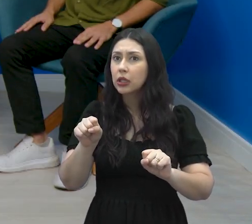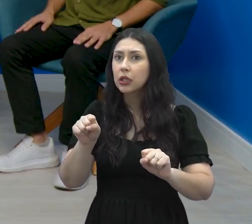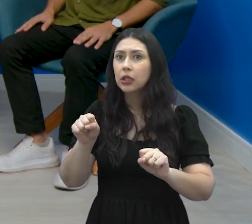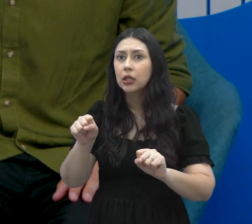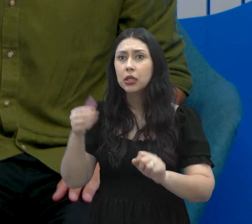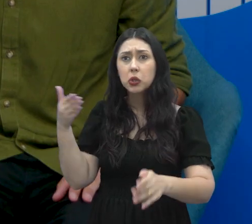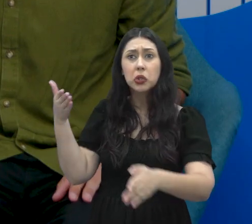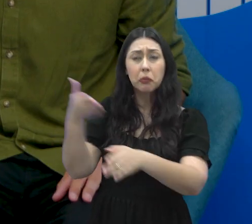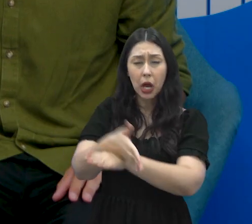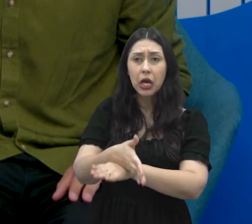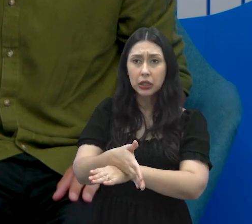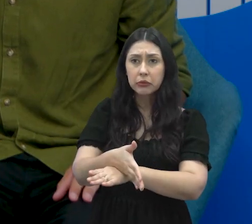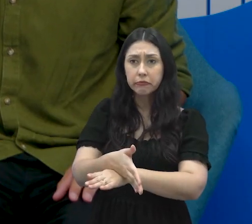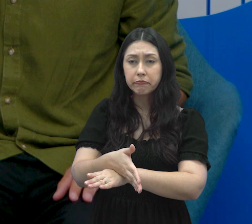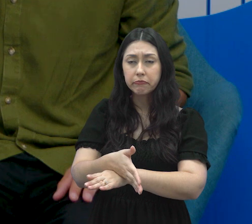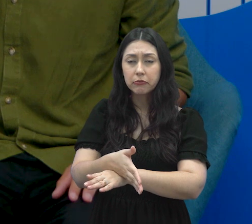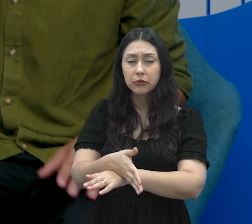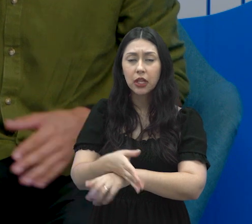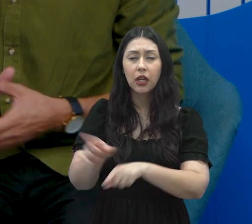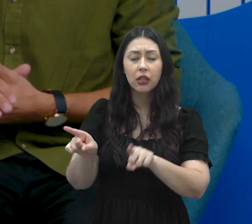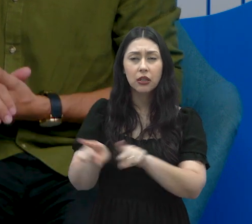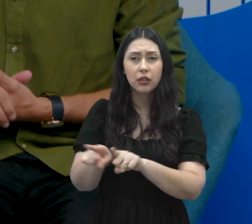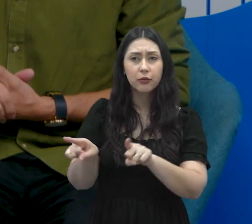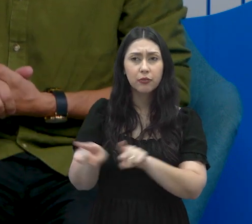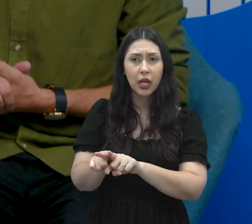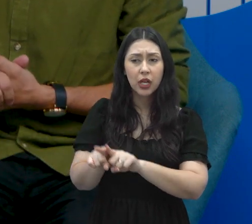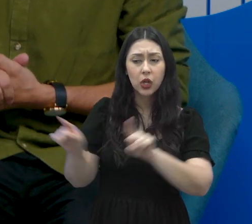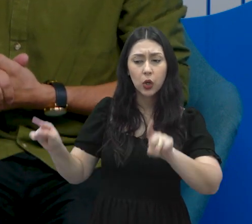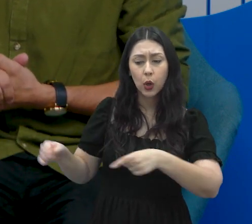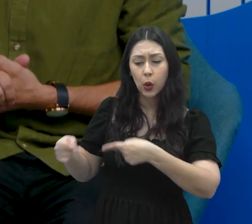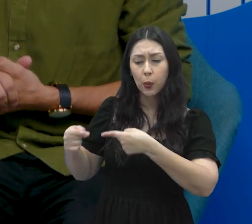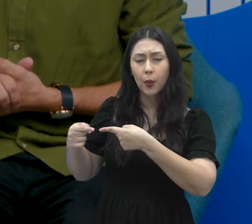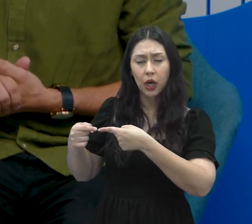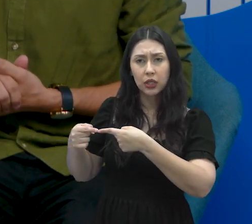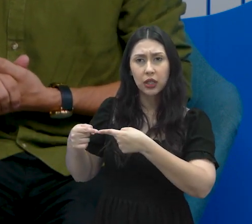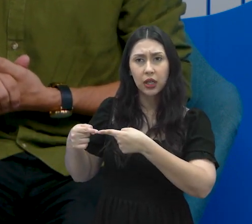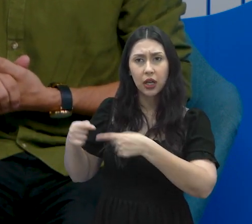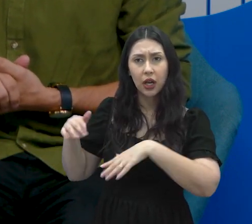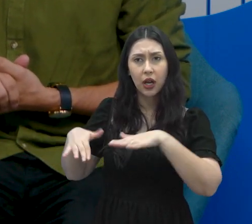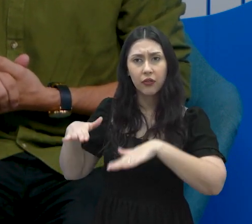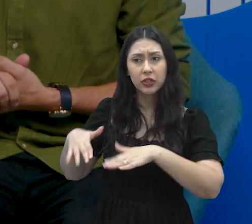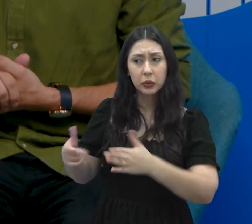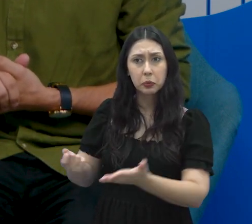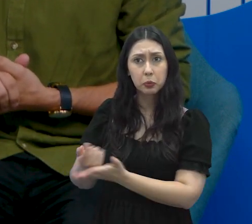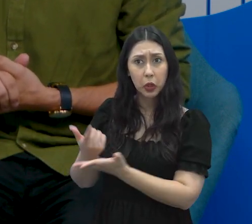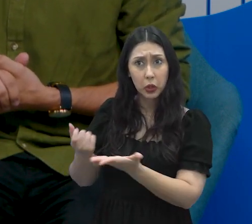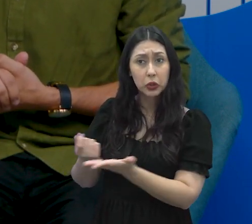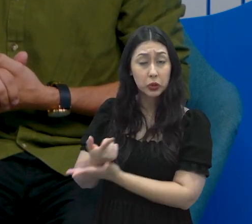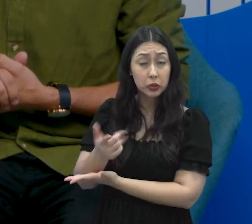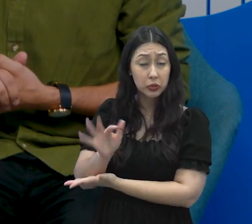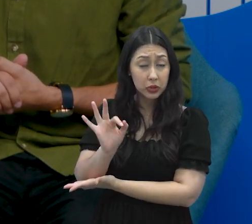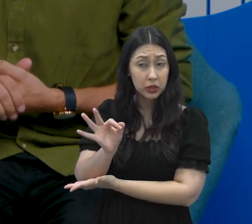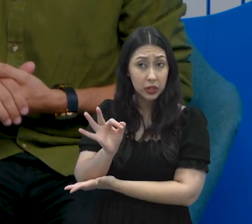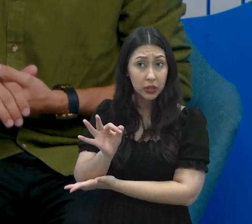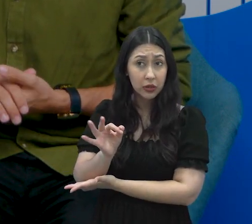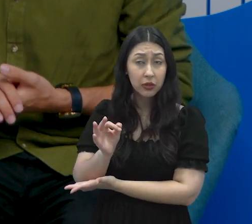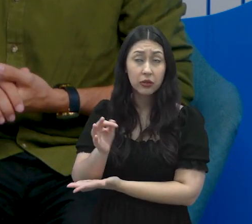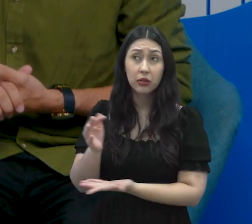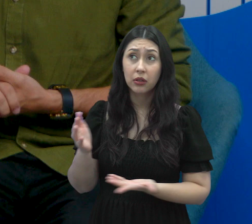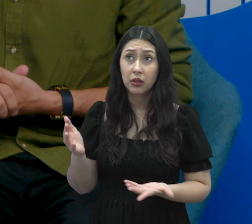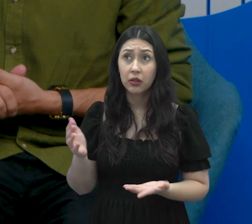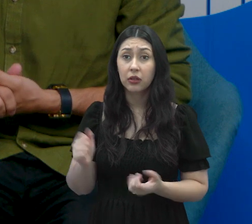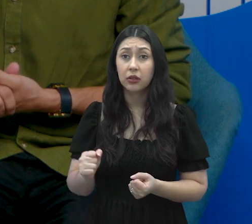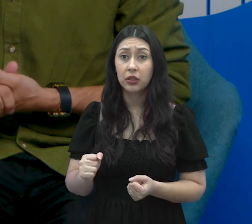da acessibilidade, do acesso, né? Ela também tem relação, às vezes, com a questão do consumo também, né?